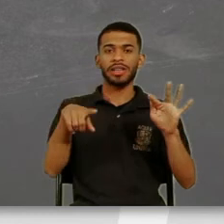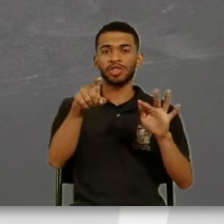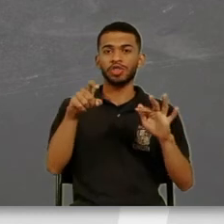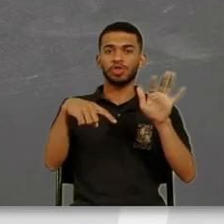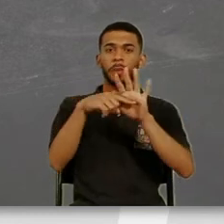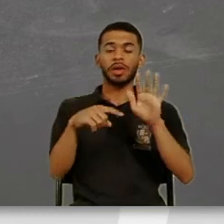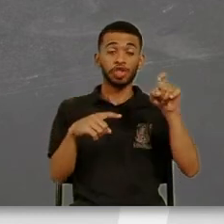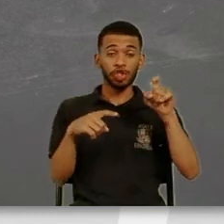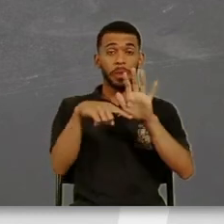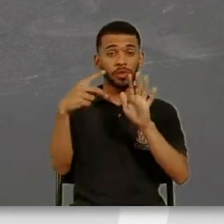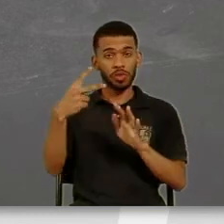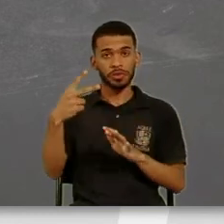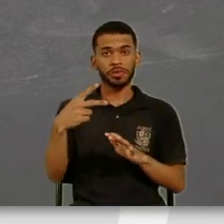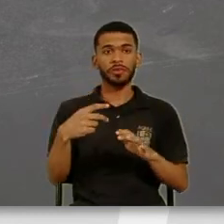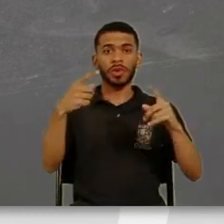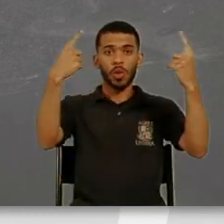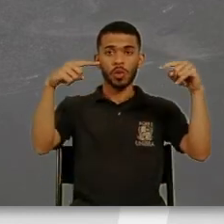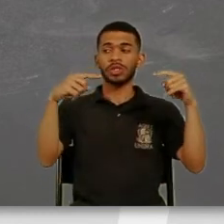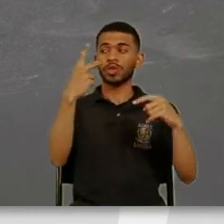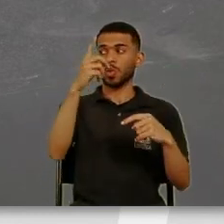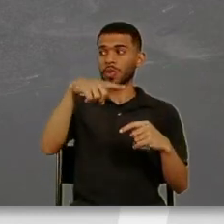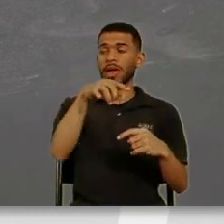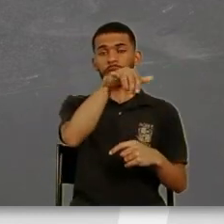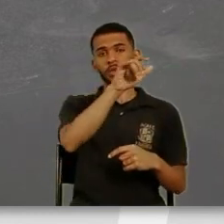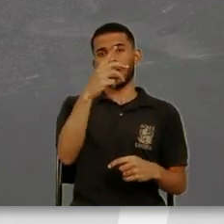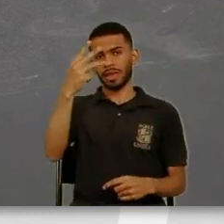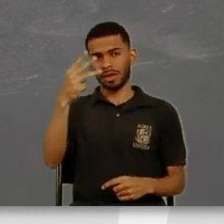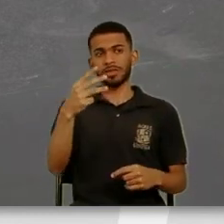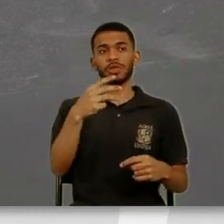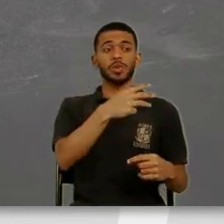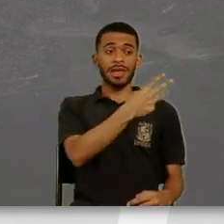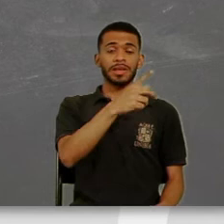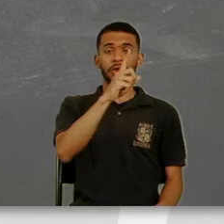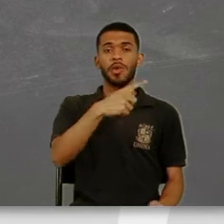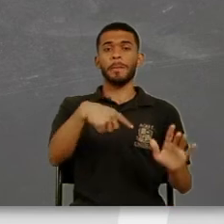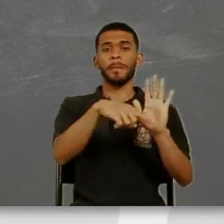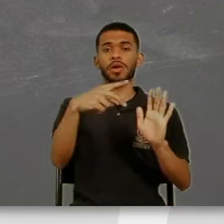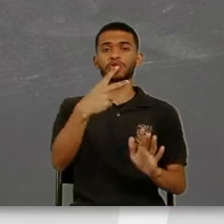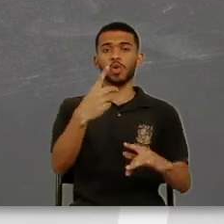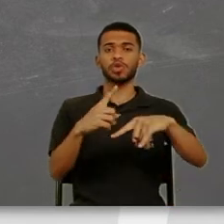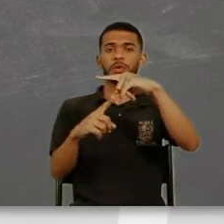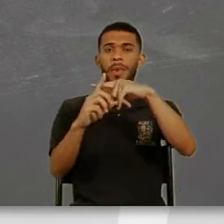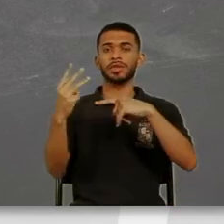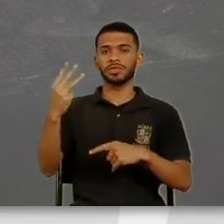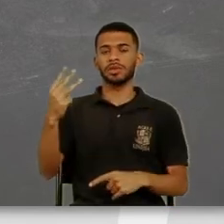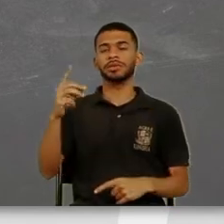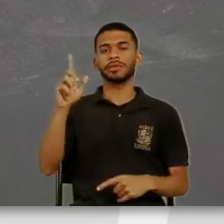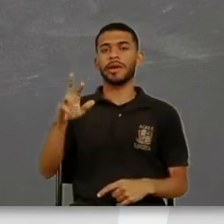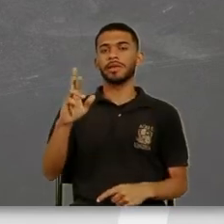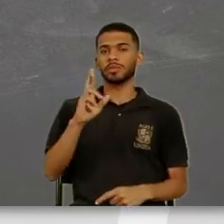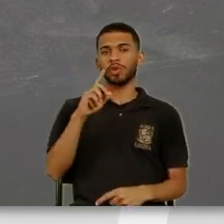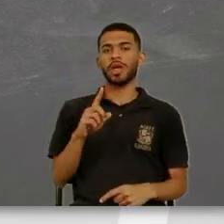2, o segundo termo vai ser o y, que é 3, e o terceiro termo vai ser menos 2 mais 3, que vai me dar